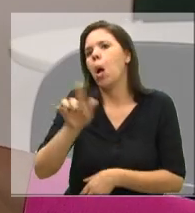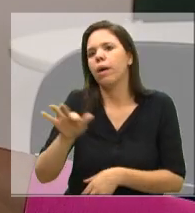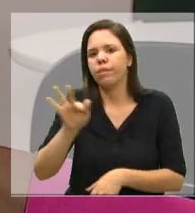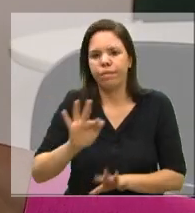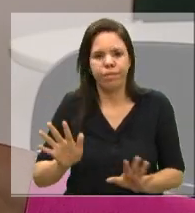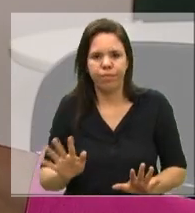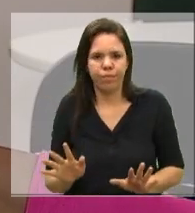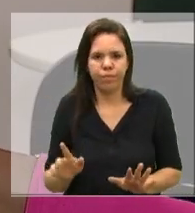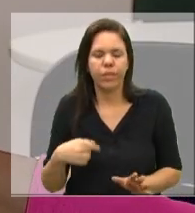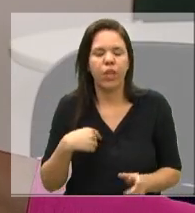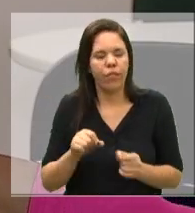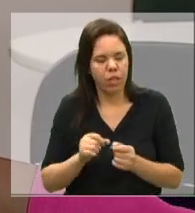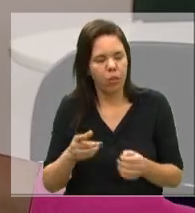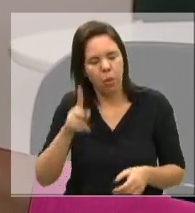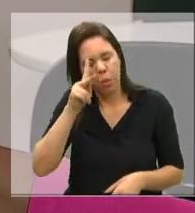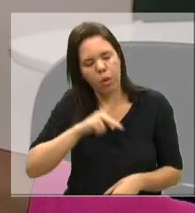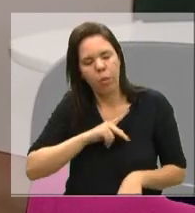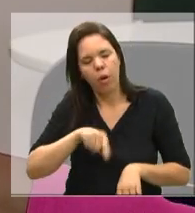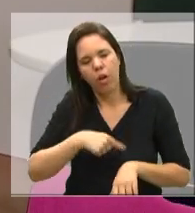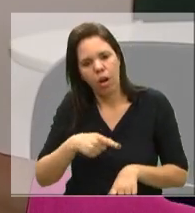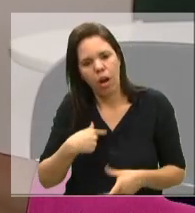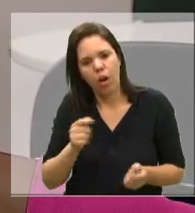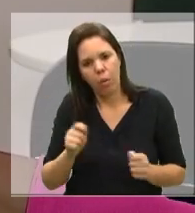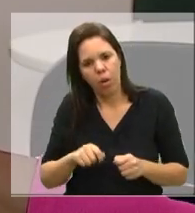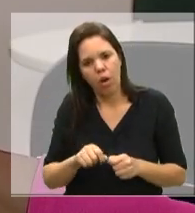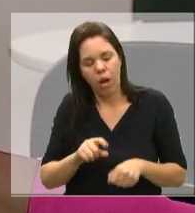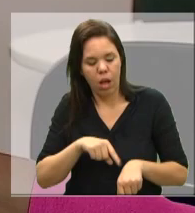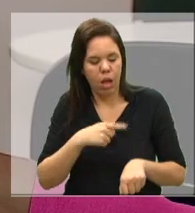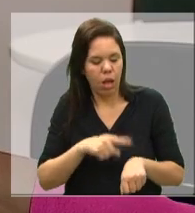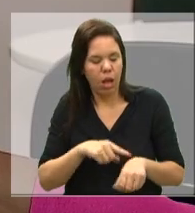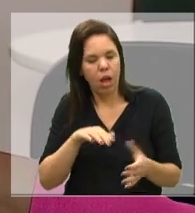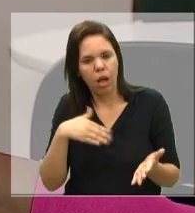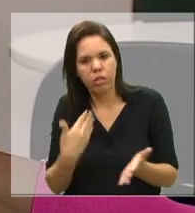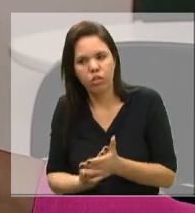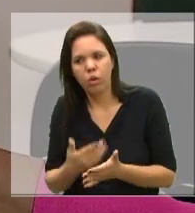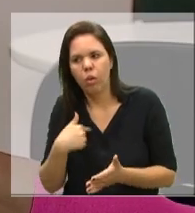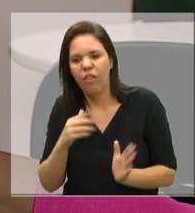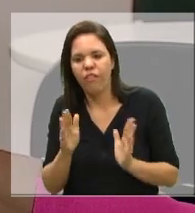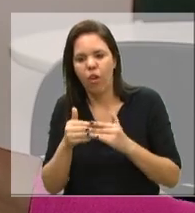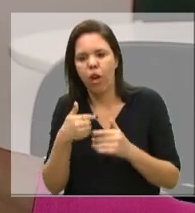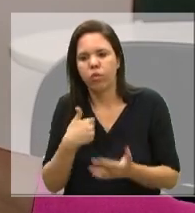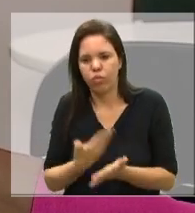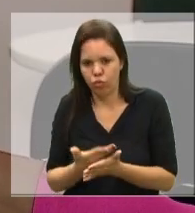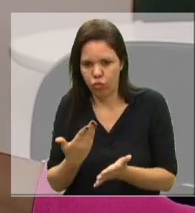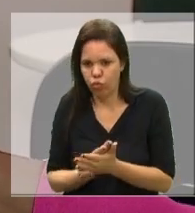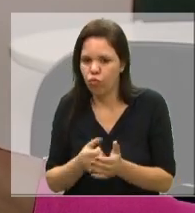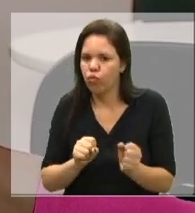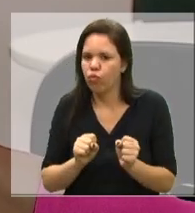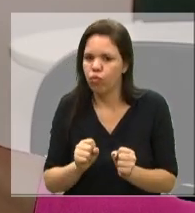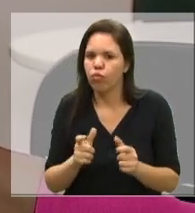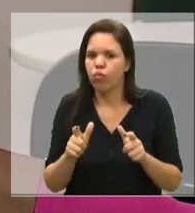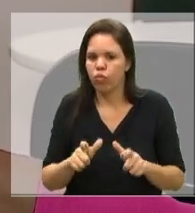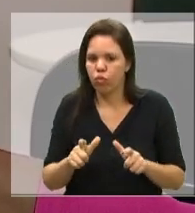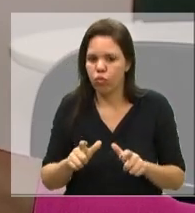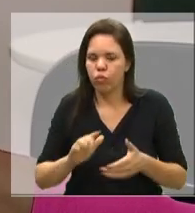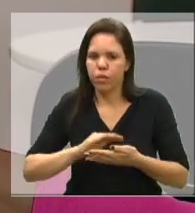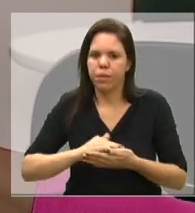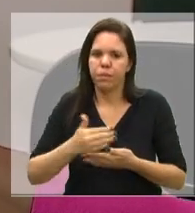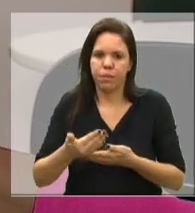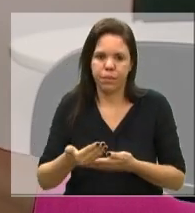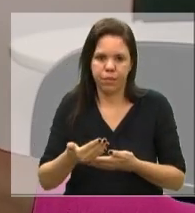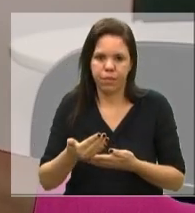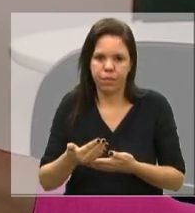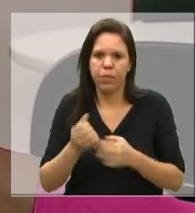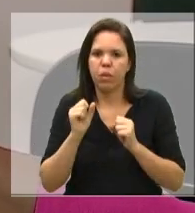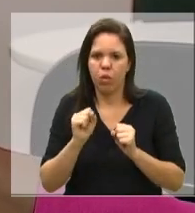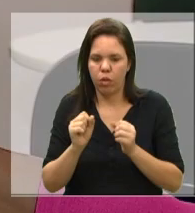faculdade. Então, eu faço o meu horário. Não, agora, de tal horário a tal horário, eu vou focar no meu estudo. Então, eu vou no meu cantinho, abro o meu computador, ou